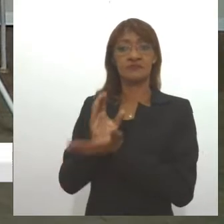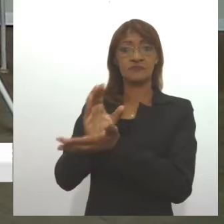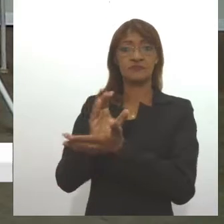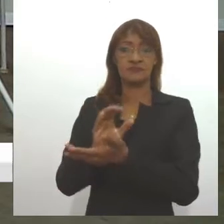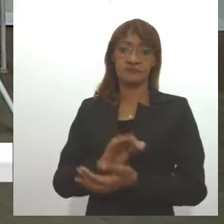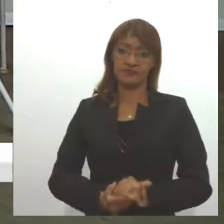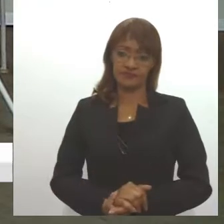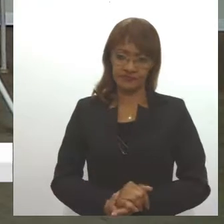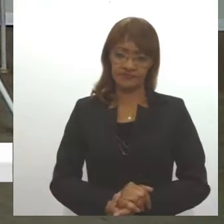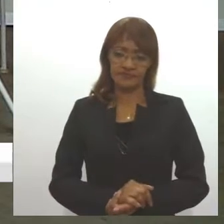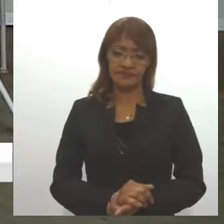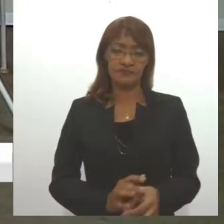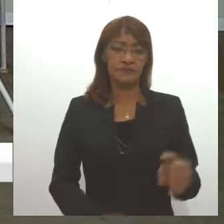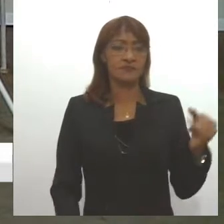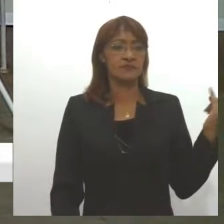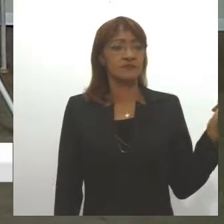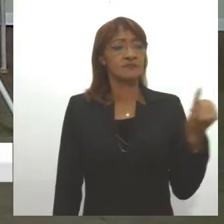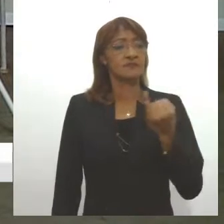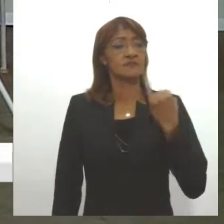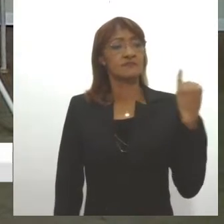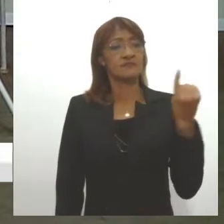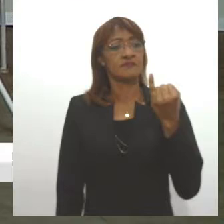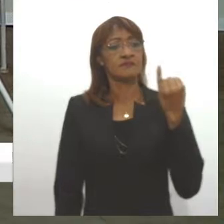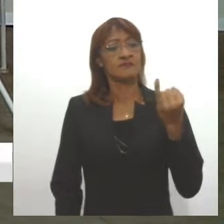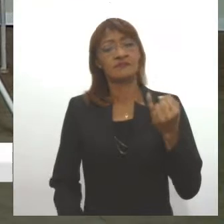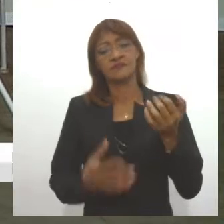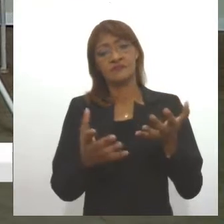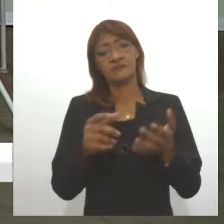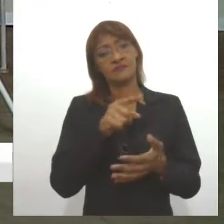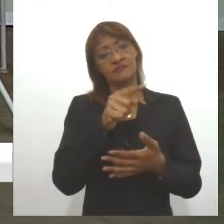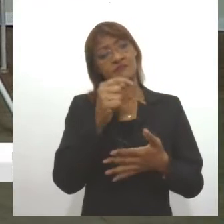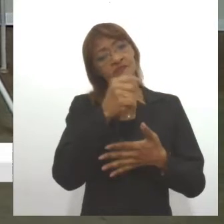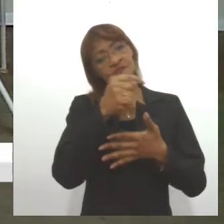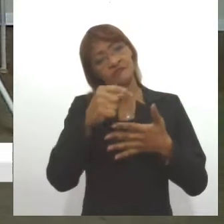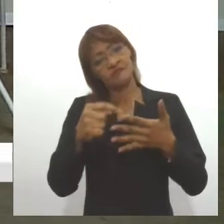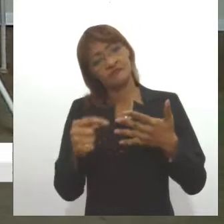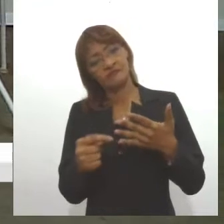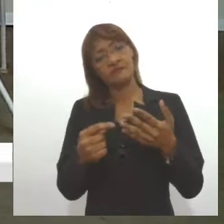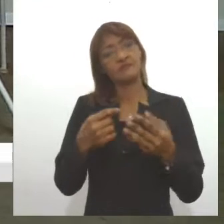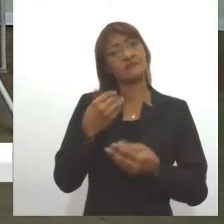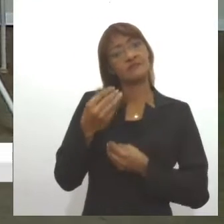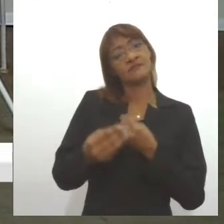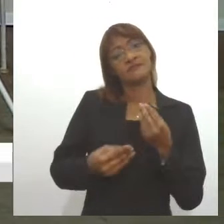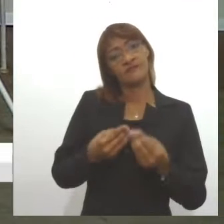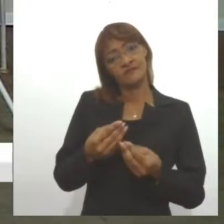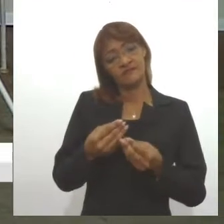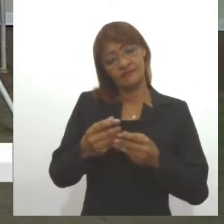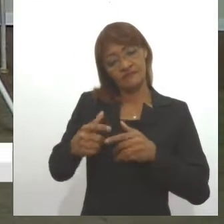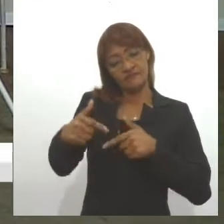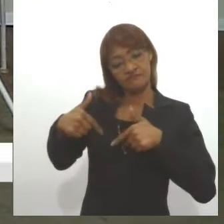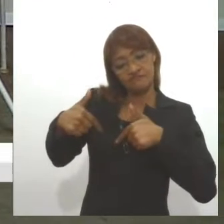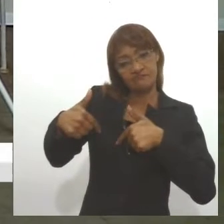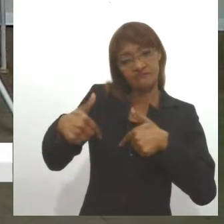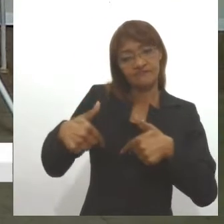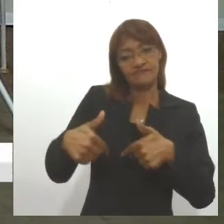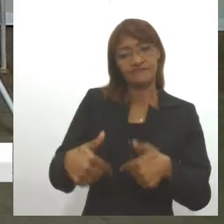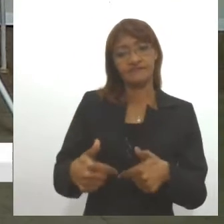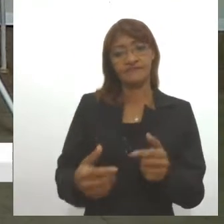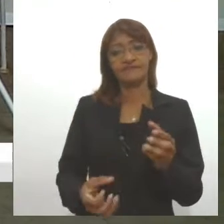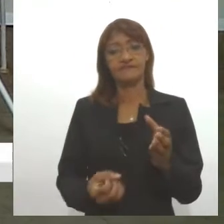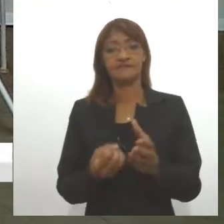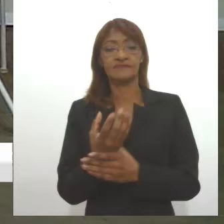importante essa consolidação. Queria que vocês pudessem pontuar aí essa trajetória, né, de luta para a construção disso,